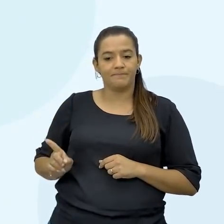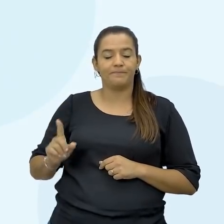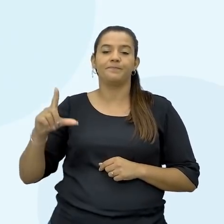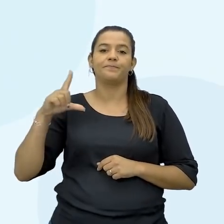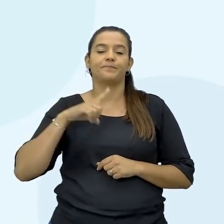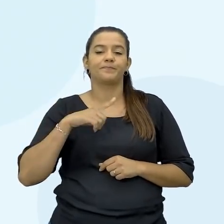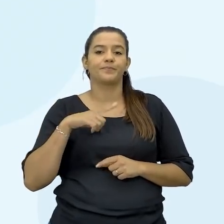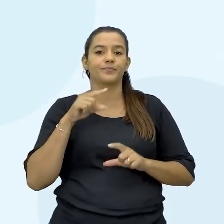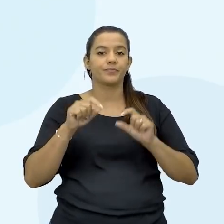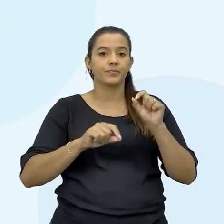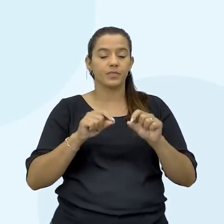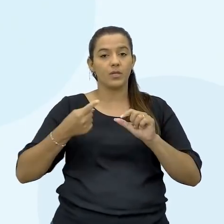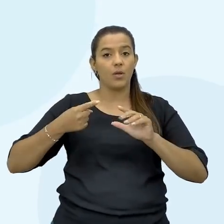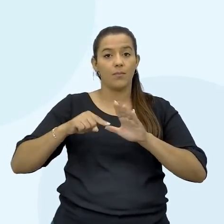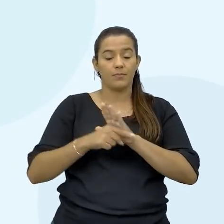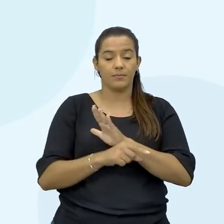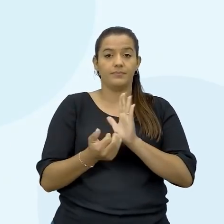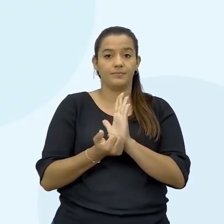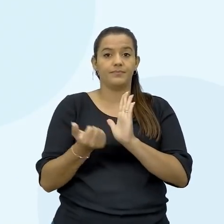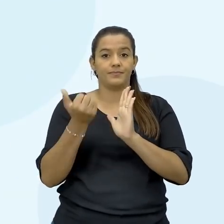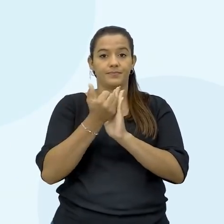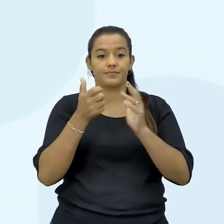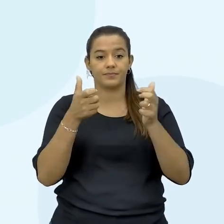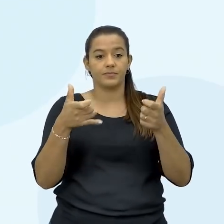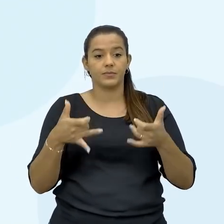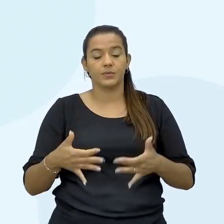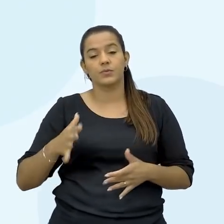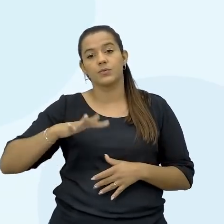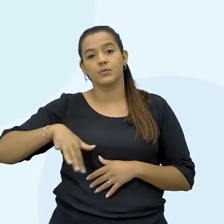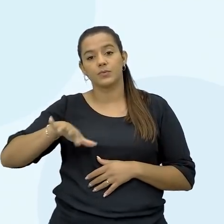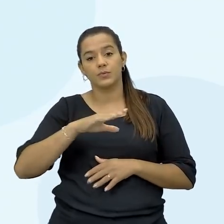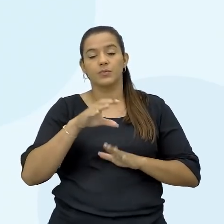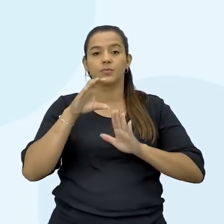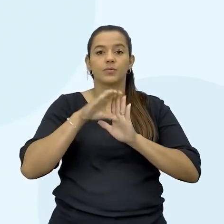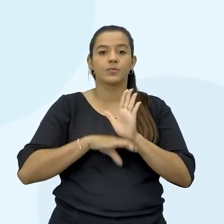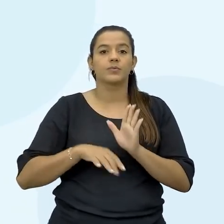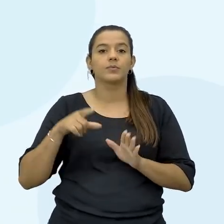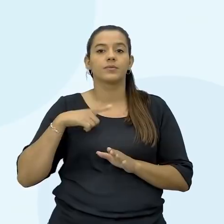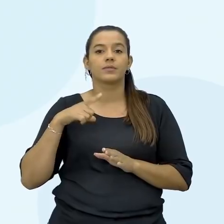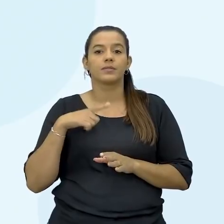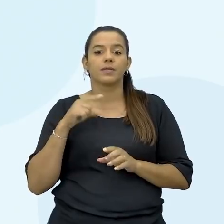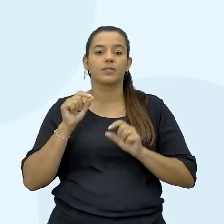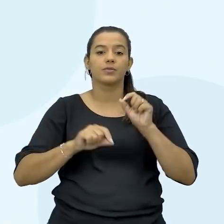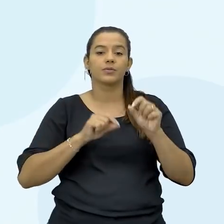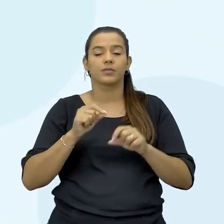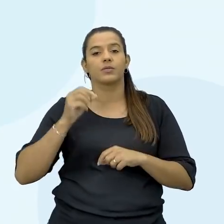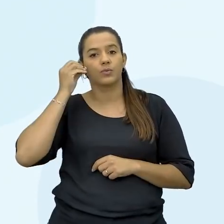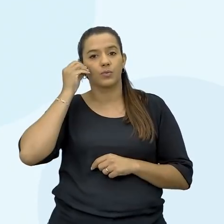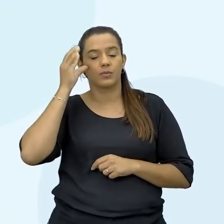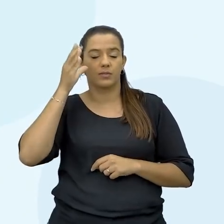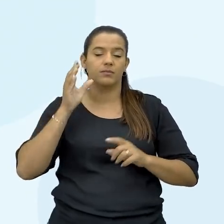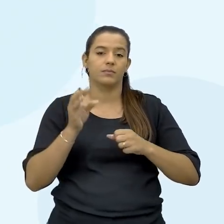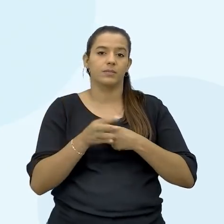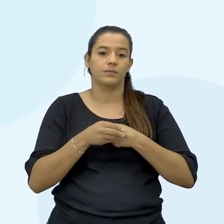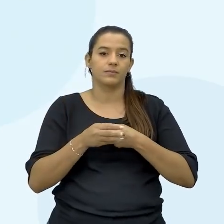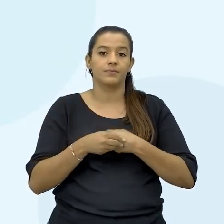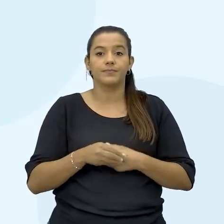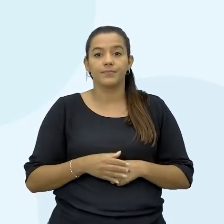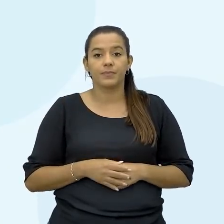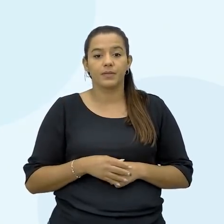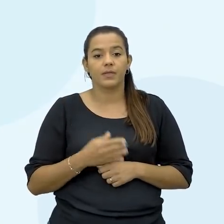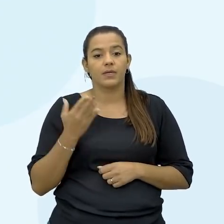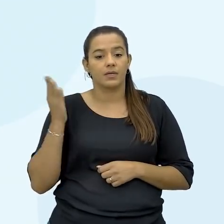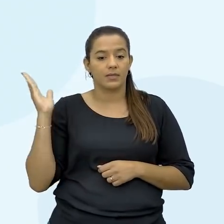falar aí sobre os aprofundamentos curriculares nas áreas do conhecimento. Os